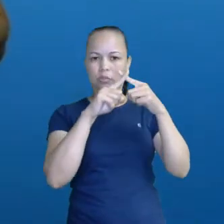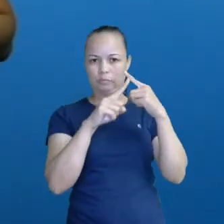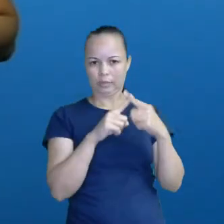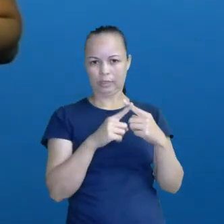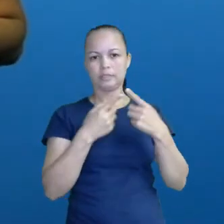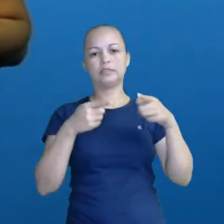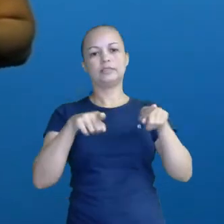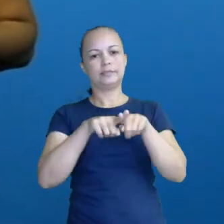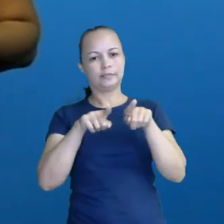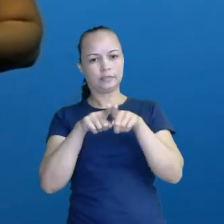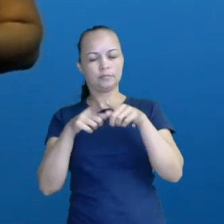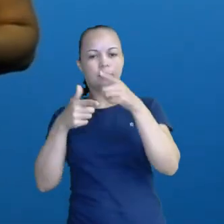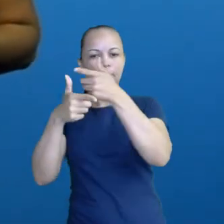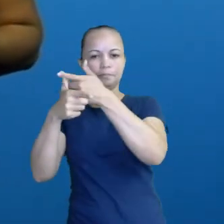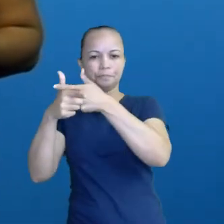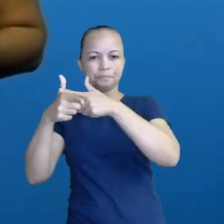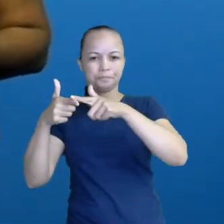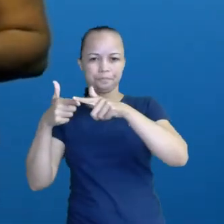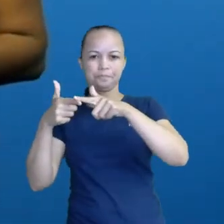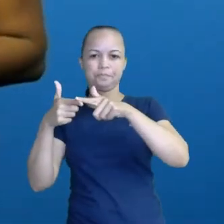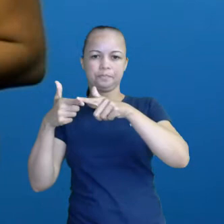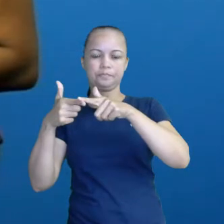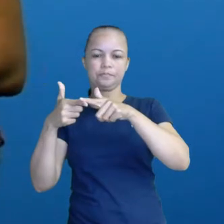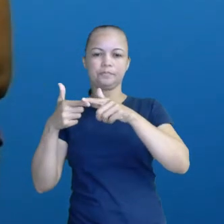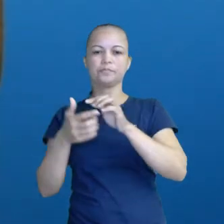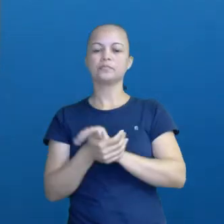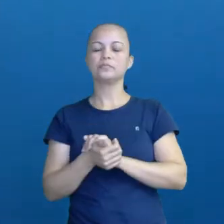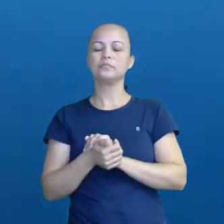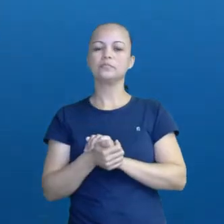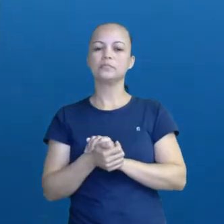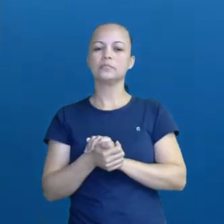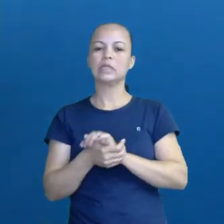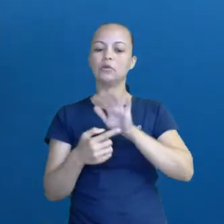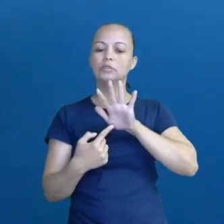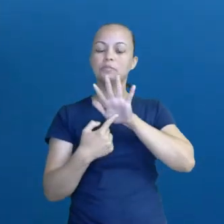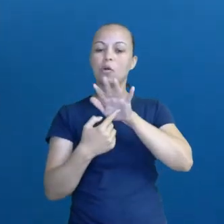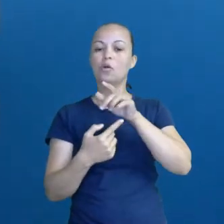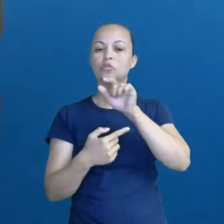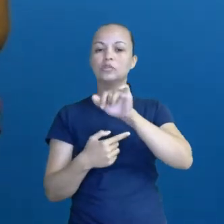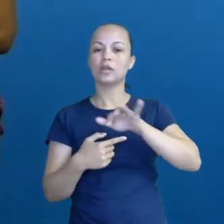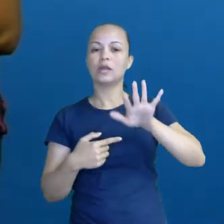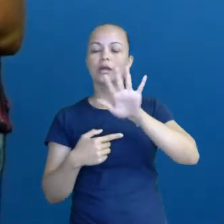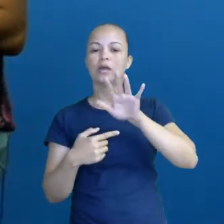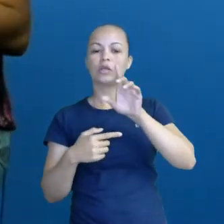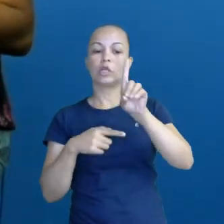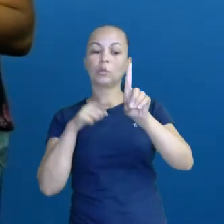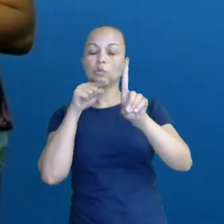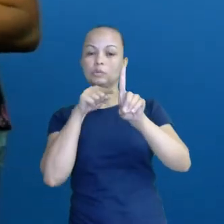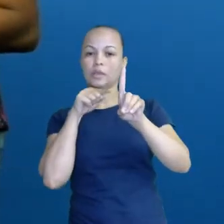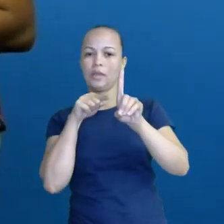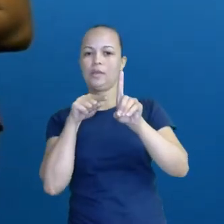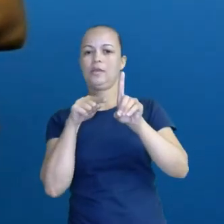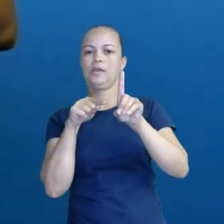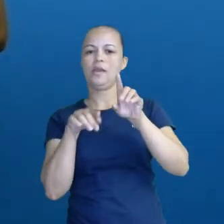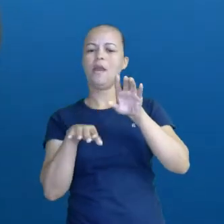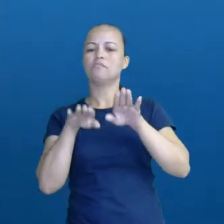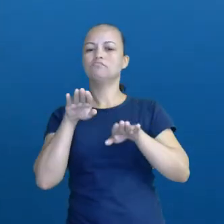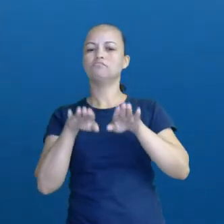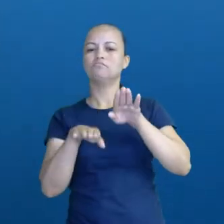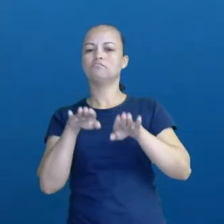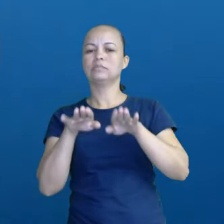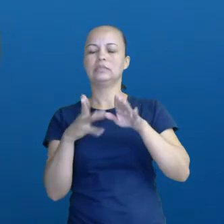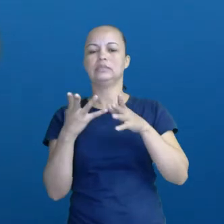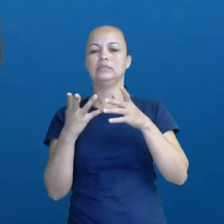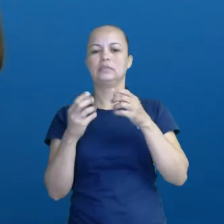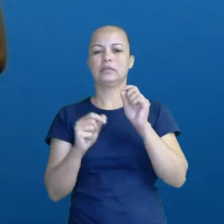multiplicação e também a divisão aonde ele disse que o meu bebê é a medida